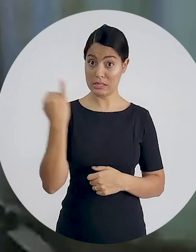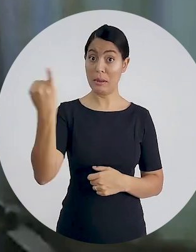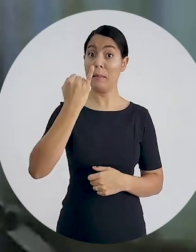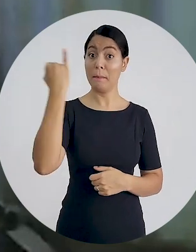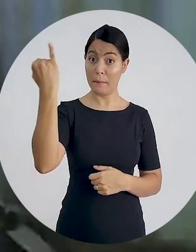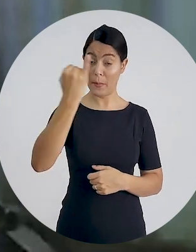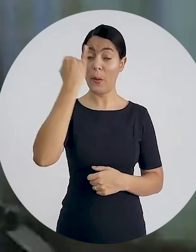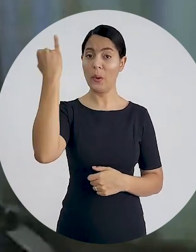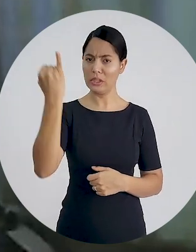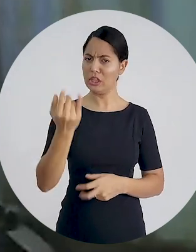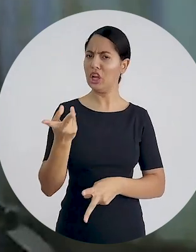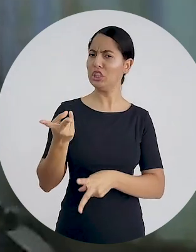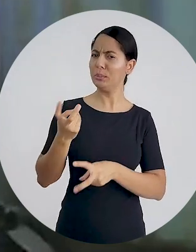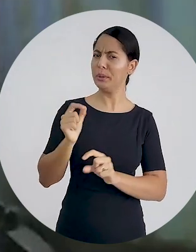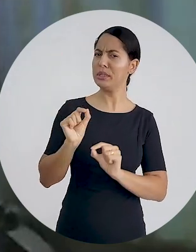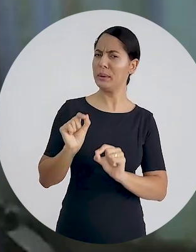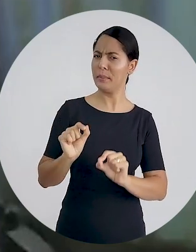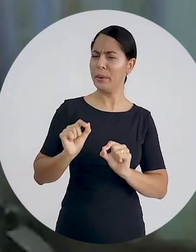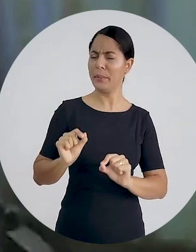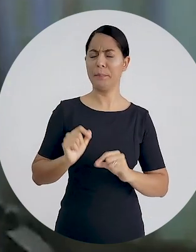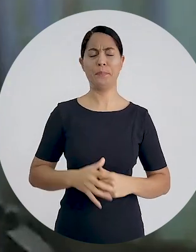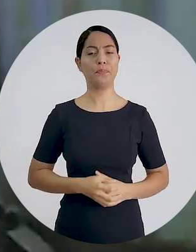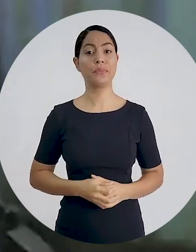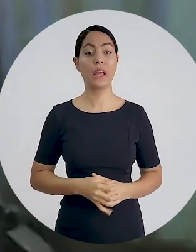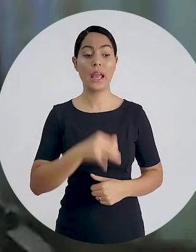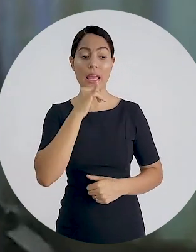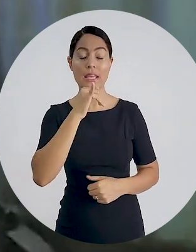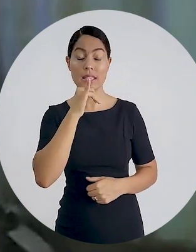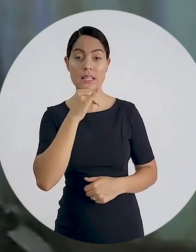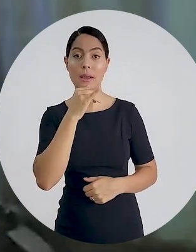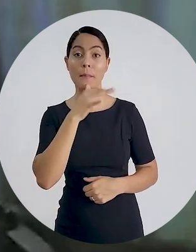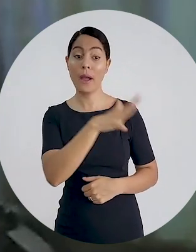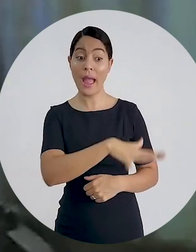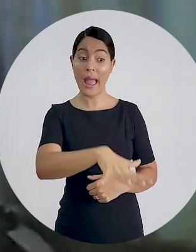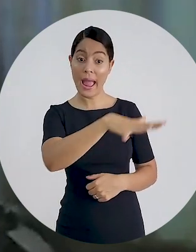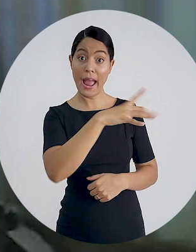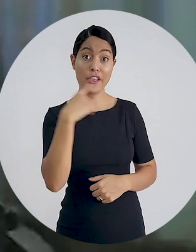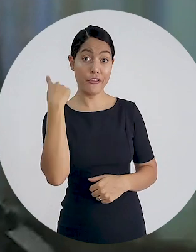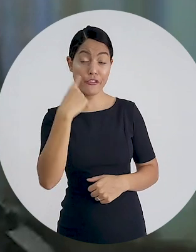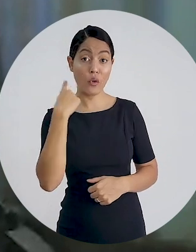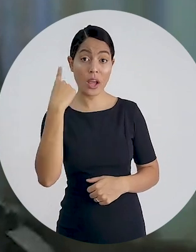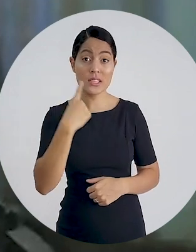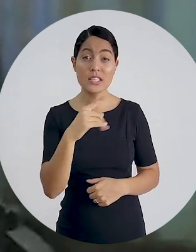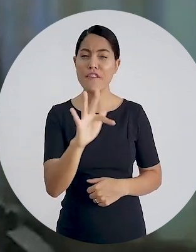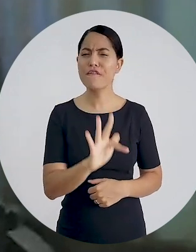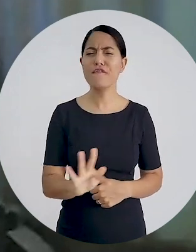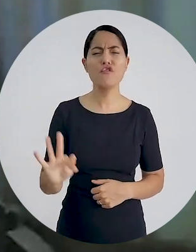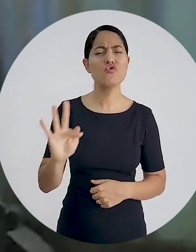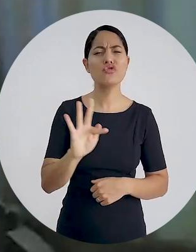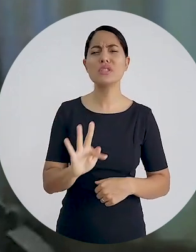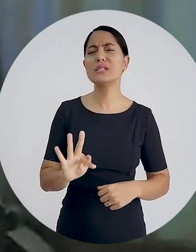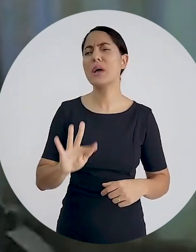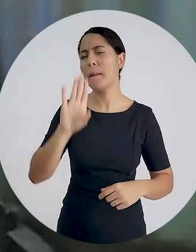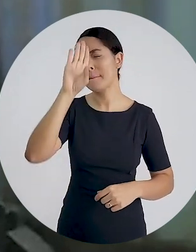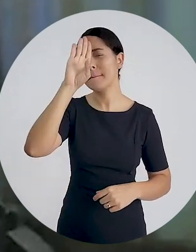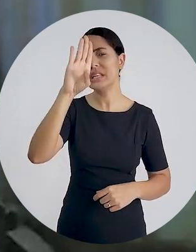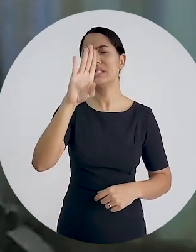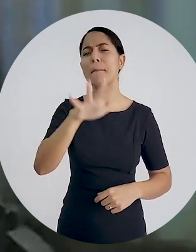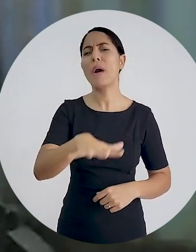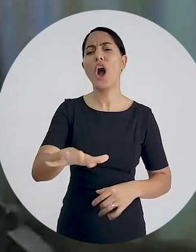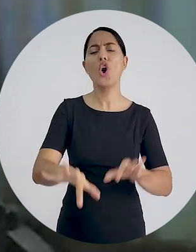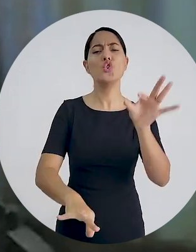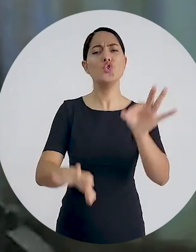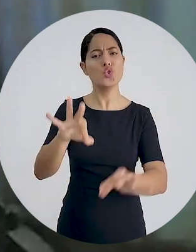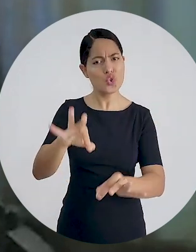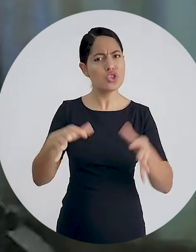que a gente precisa sempre perceber é como a advocacia tem um papel, uma função essencial